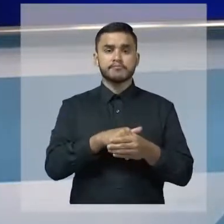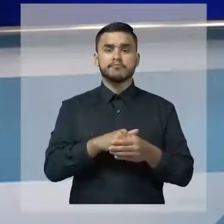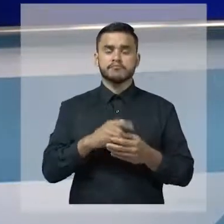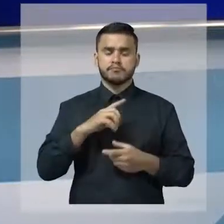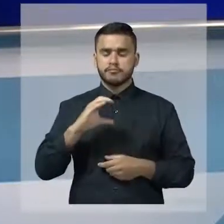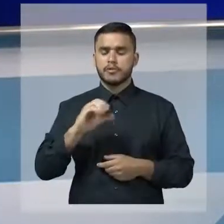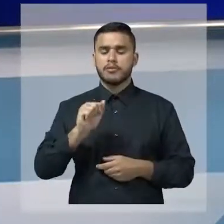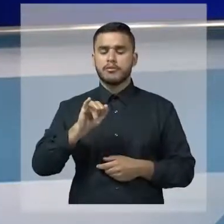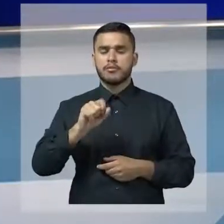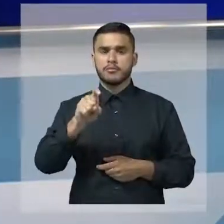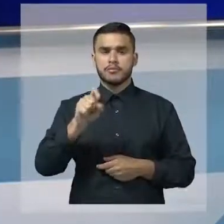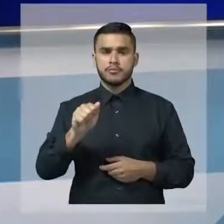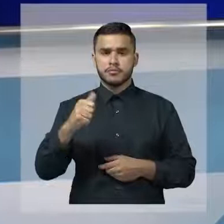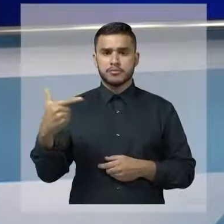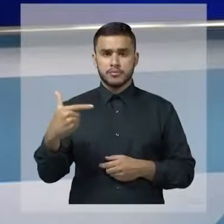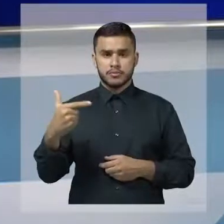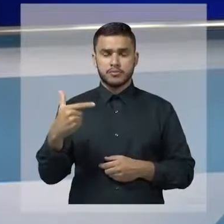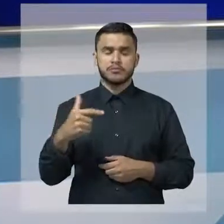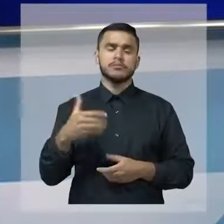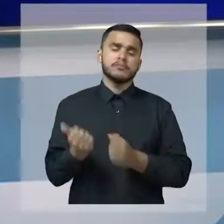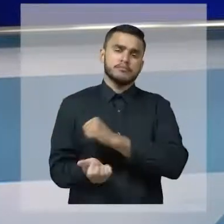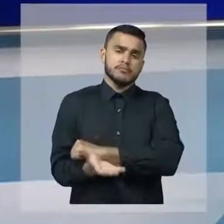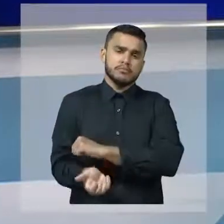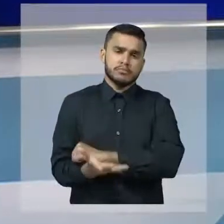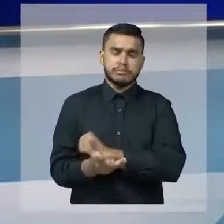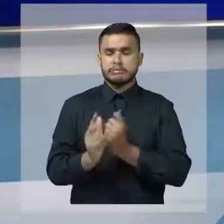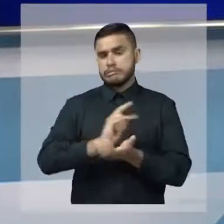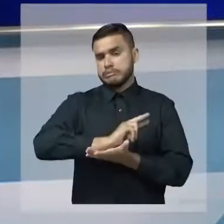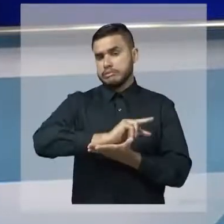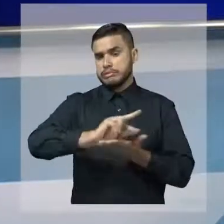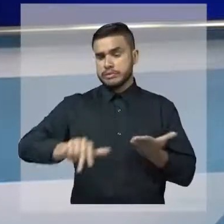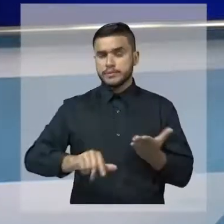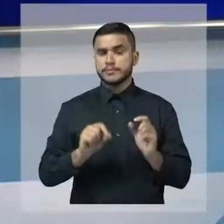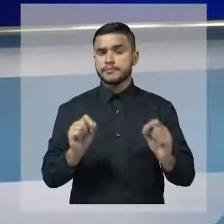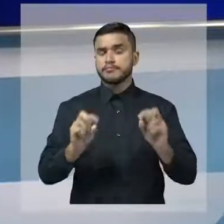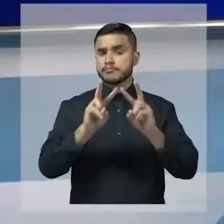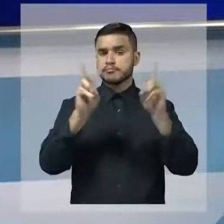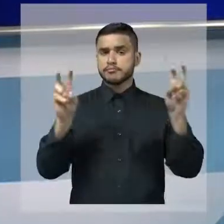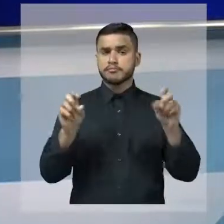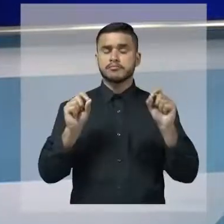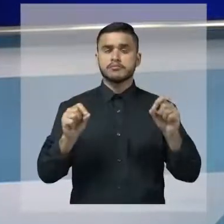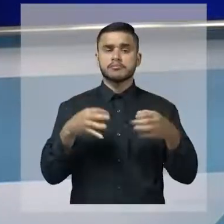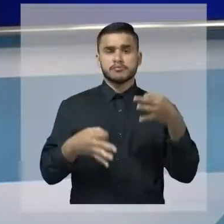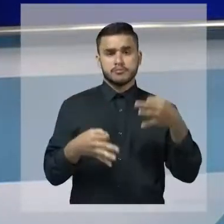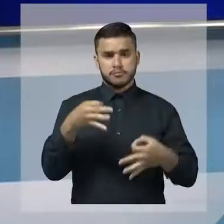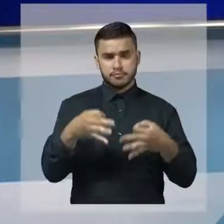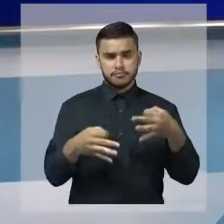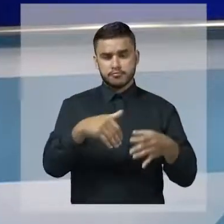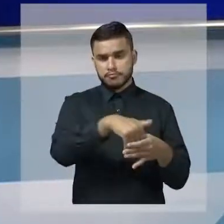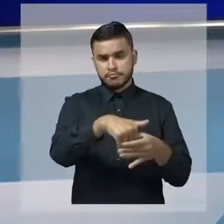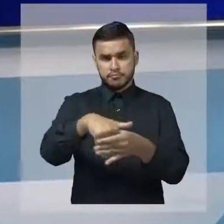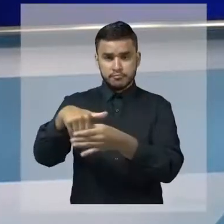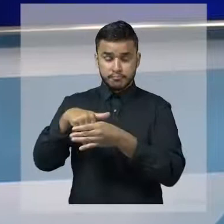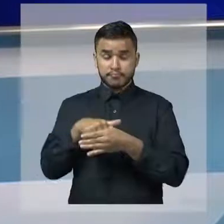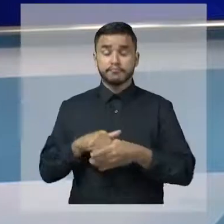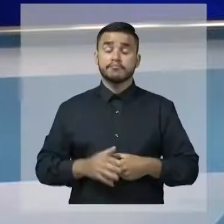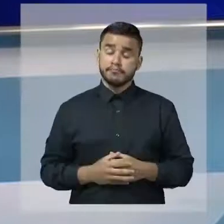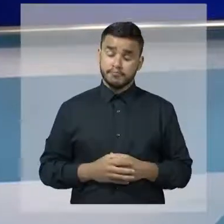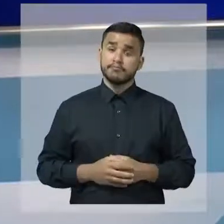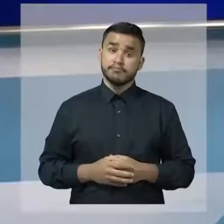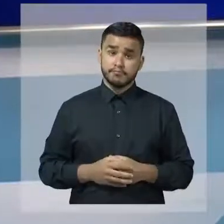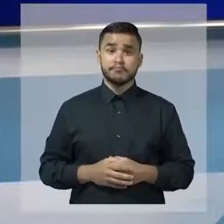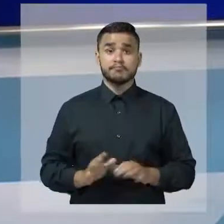Caixa 2, corrupção e outros, sob a jurisdição da Justiça Eleitoral, algo